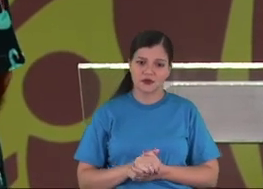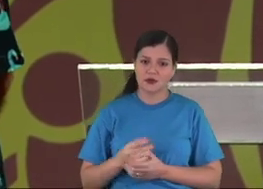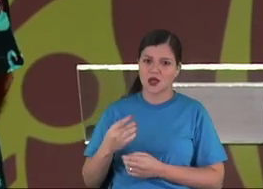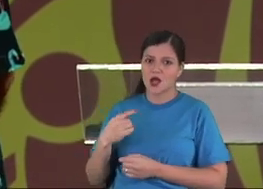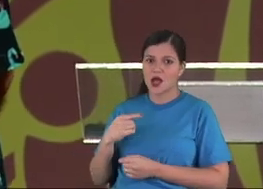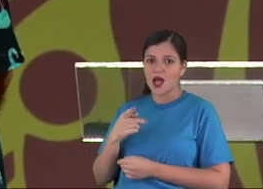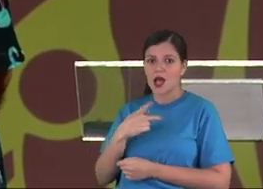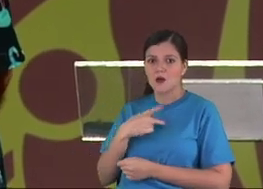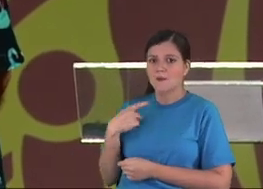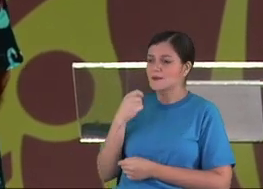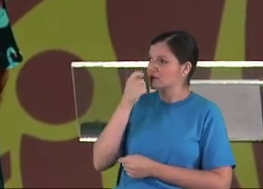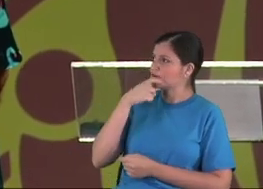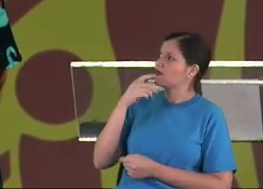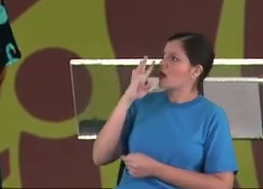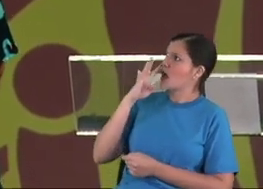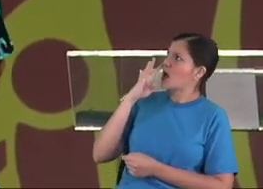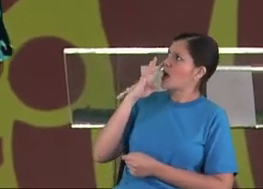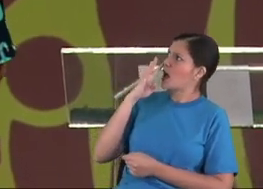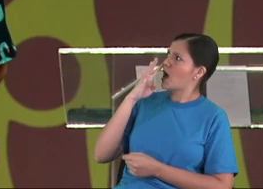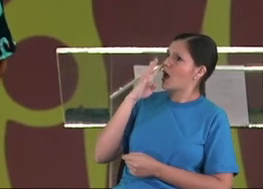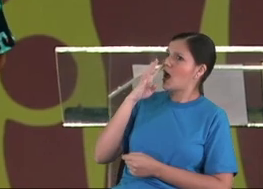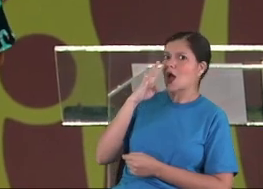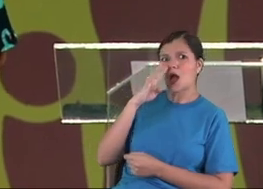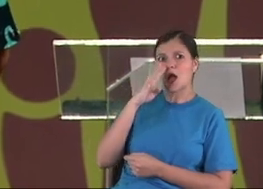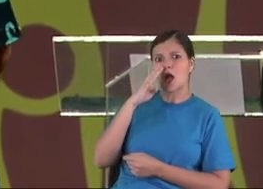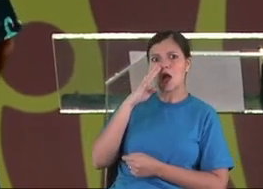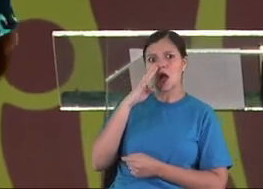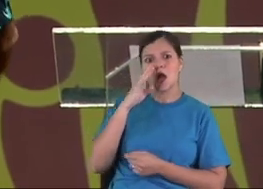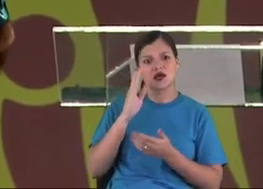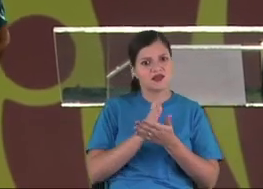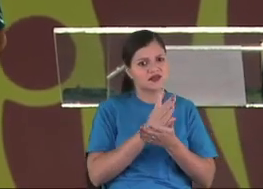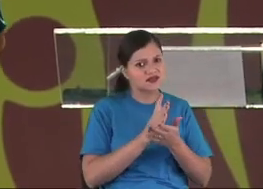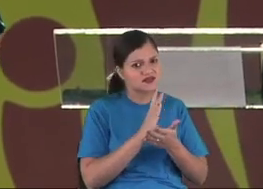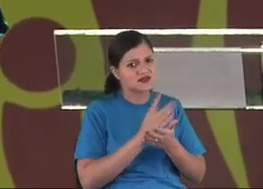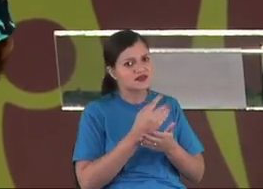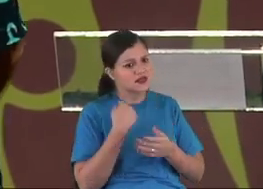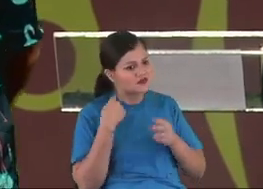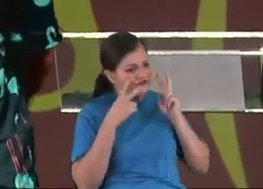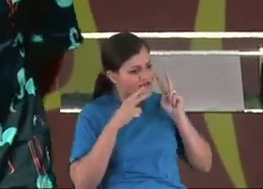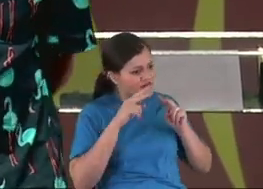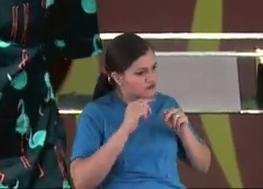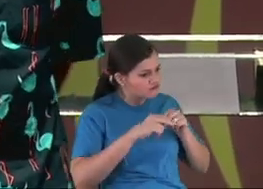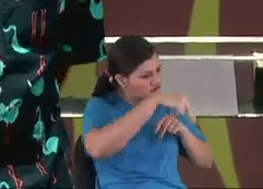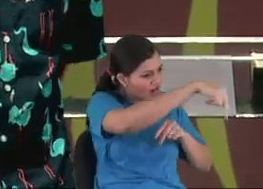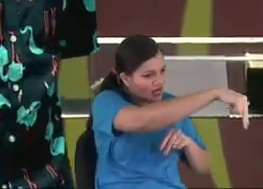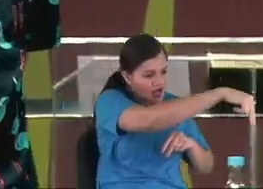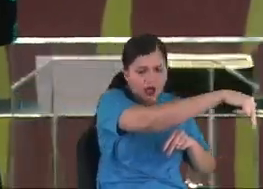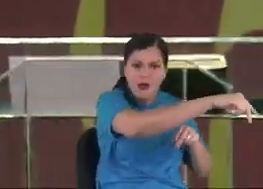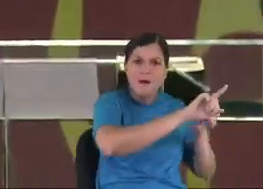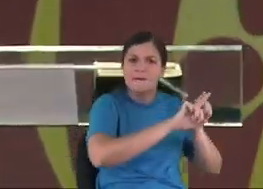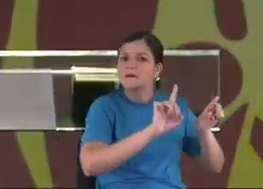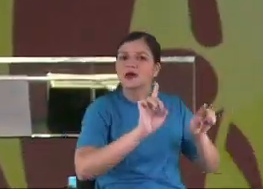Fiquei assim, ele ficou mais assim ainda. E às vezes eu vi ele do outro lado da rua, mas ele nunca mais entrou na nossa casa.